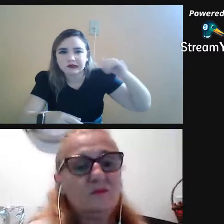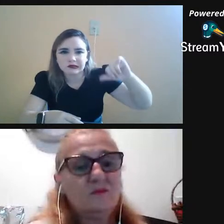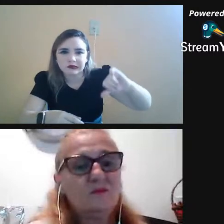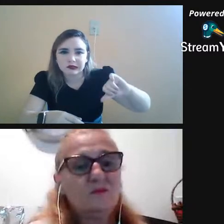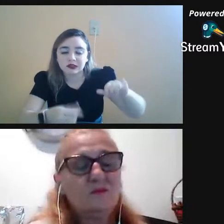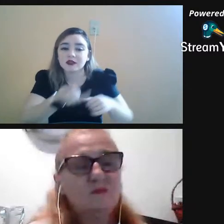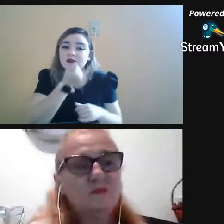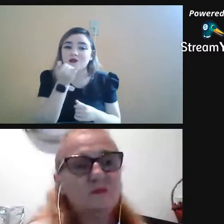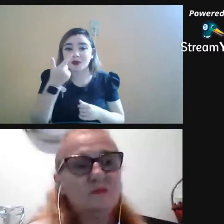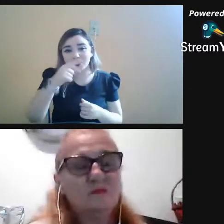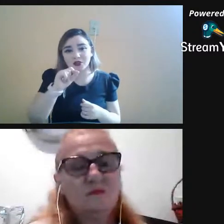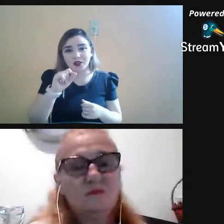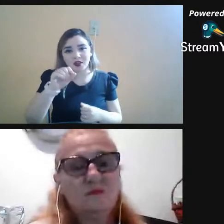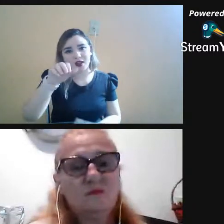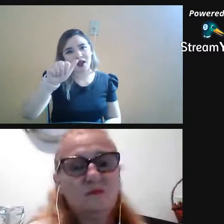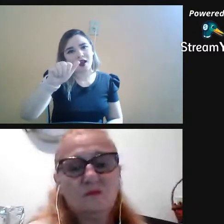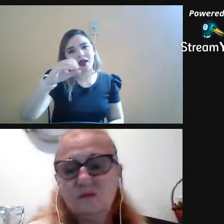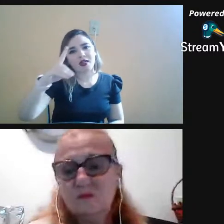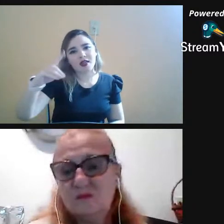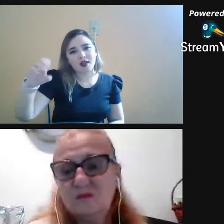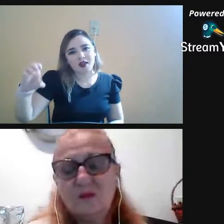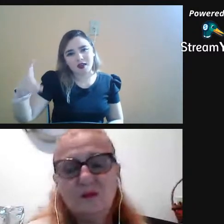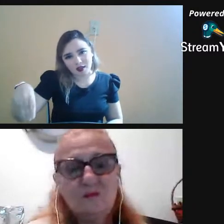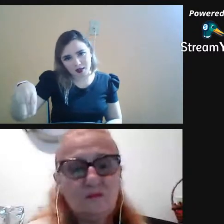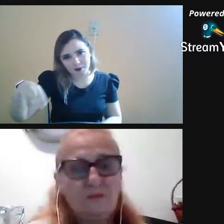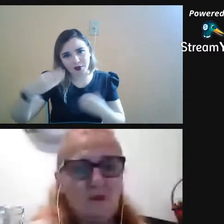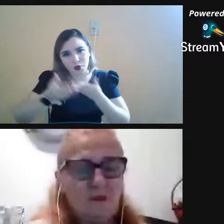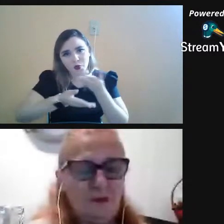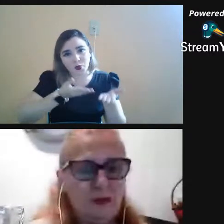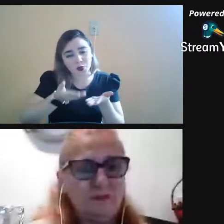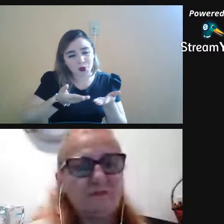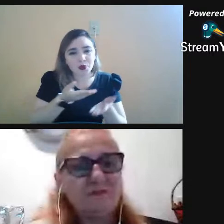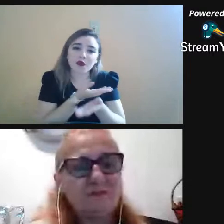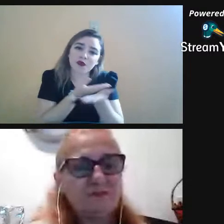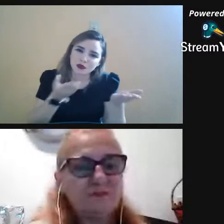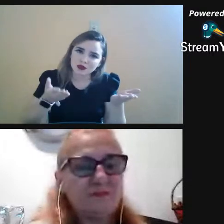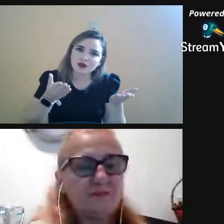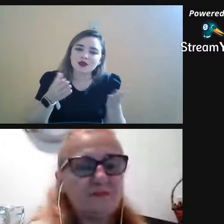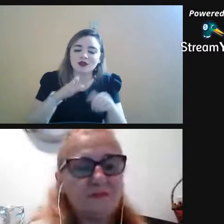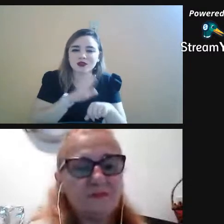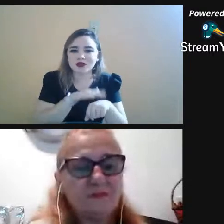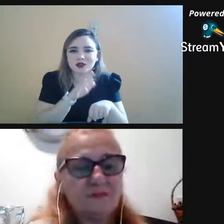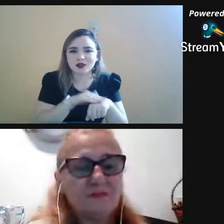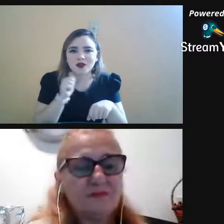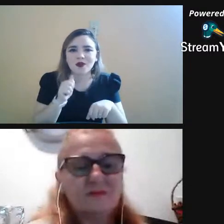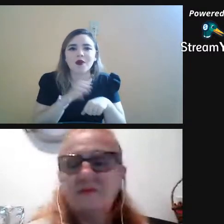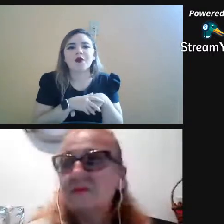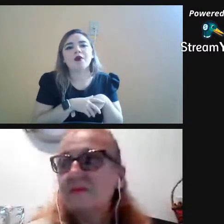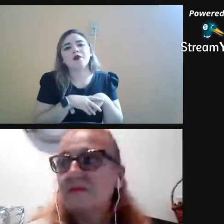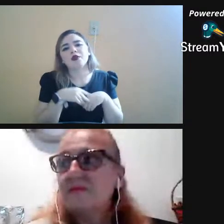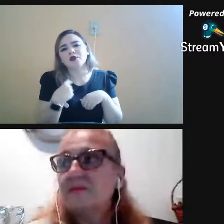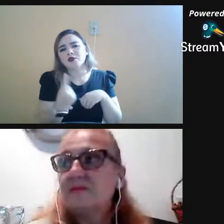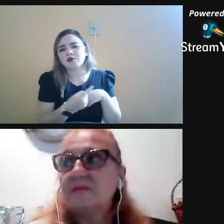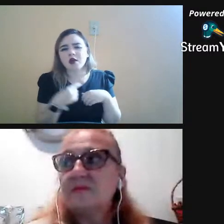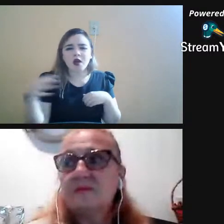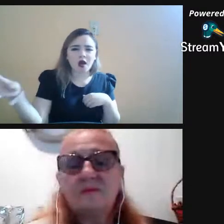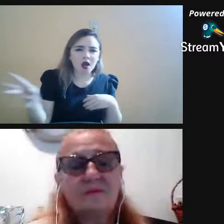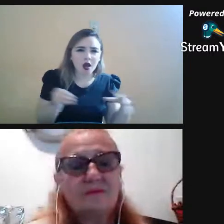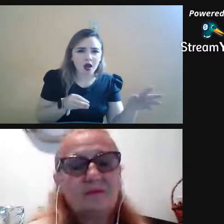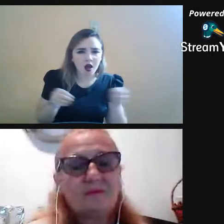administrando. Então, por exemplo, Laura, você fez aí uma chamada, né, para a gente envolver a